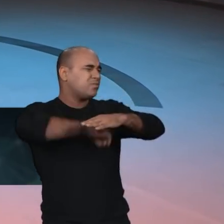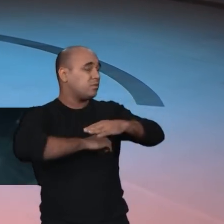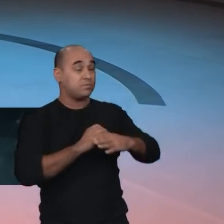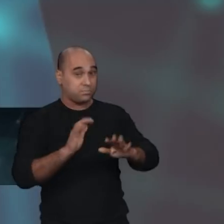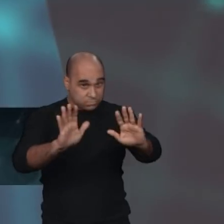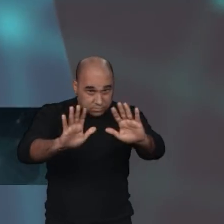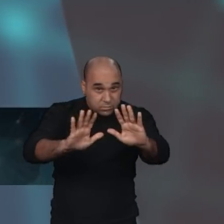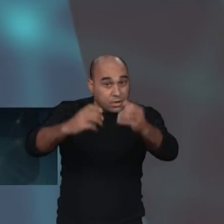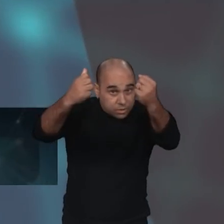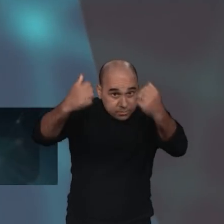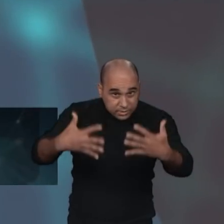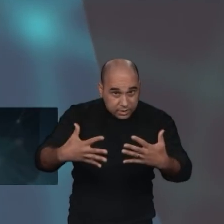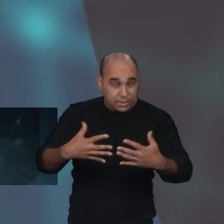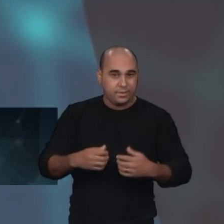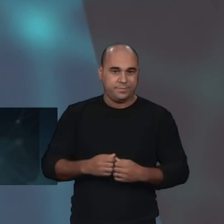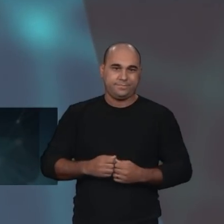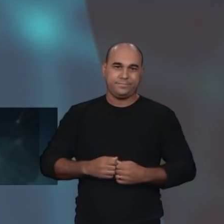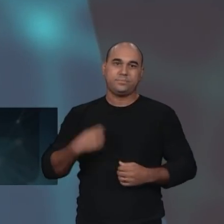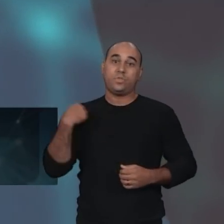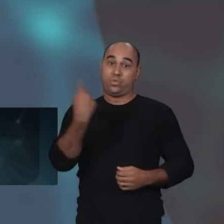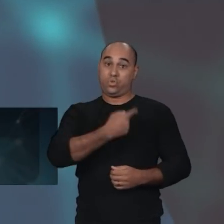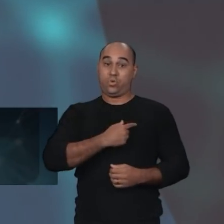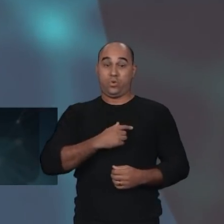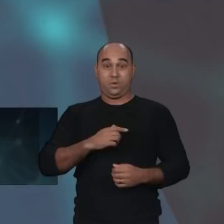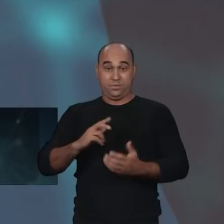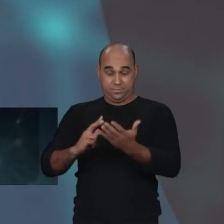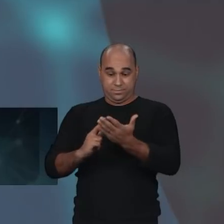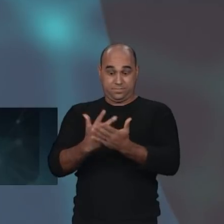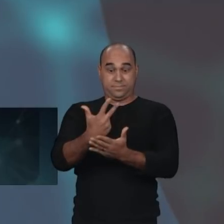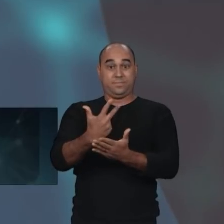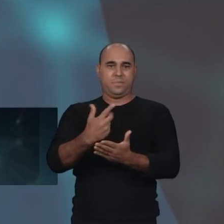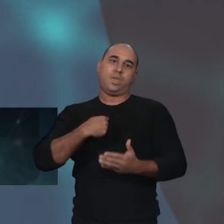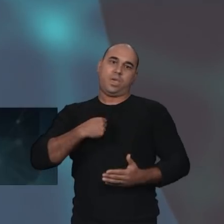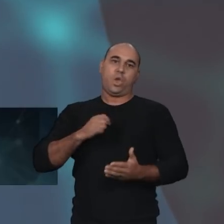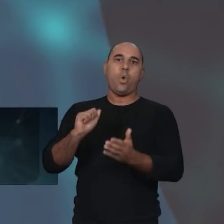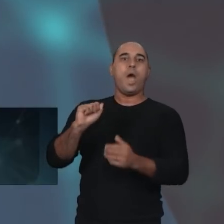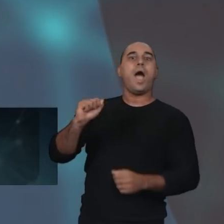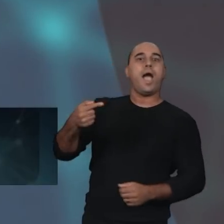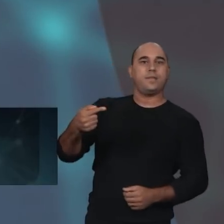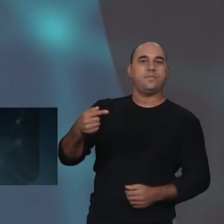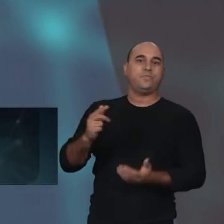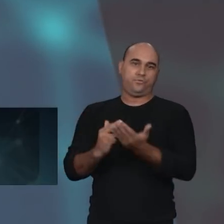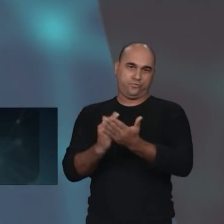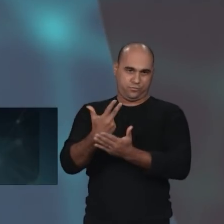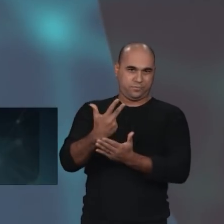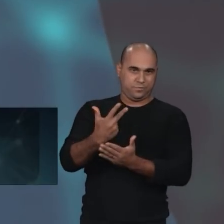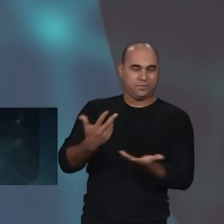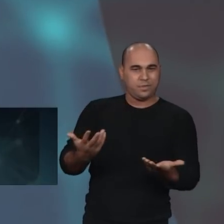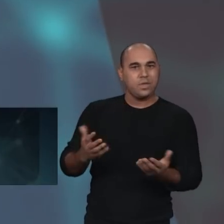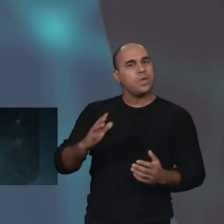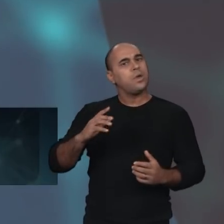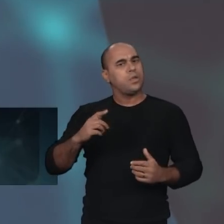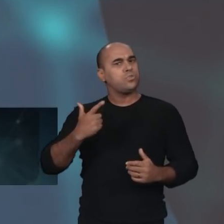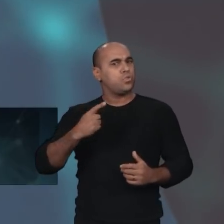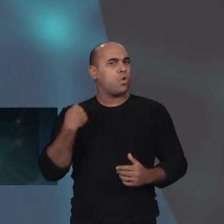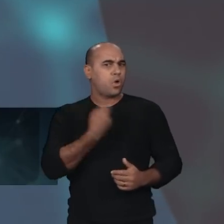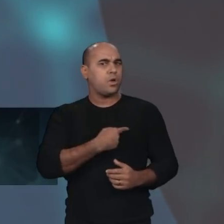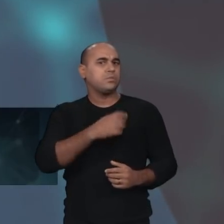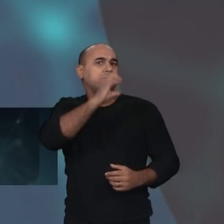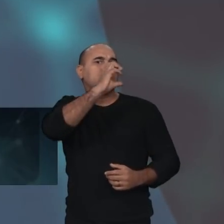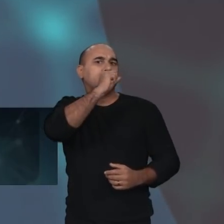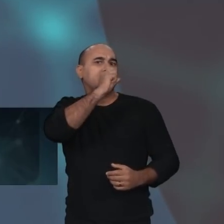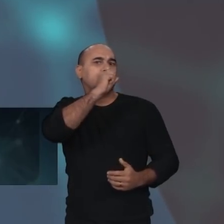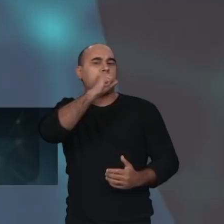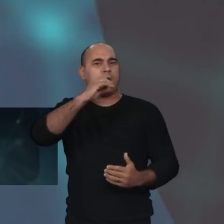você. É que nós, como adventistas do sétimo dia, eu sou adventista, nós guardamos o sábado como um